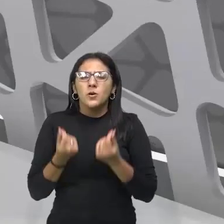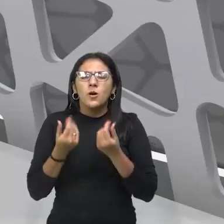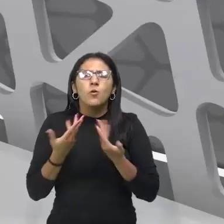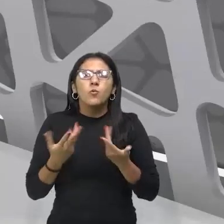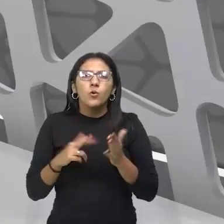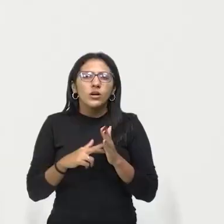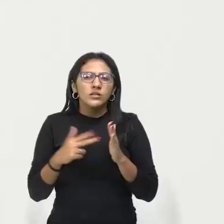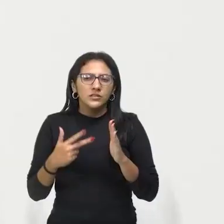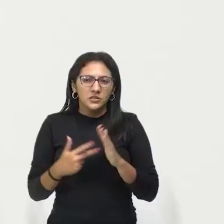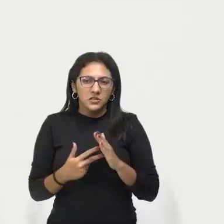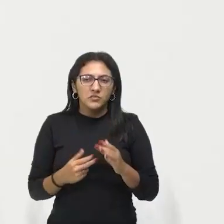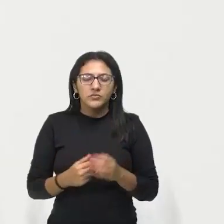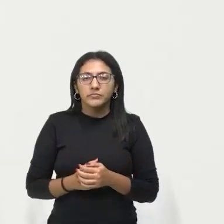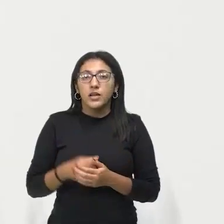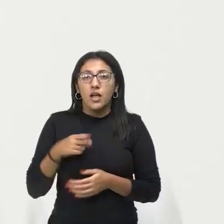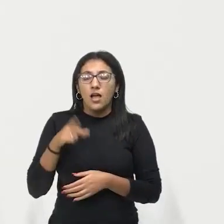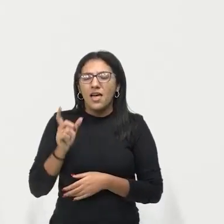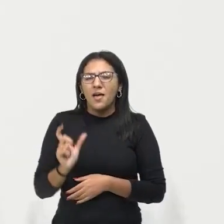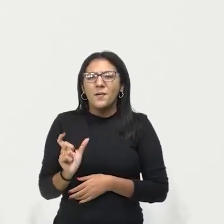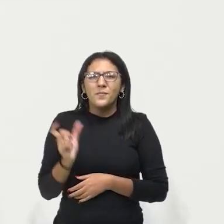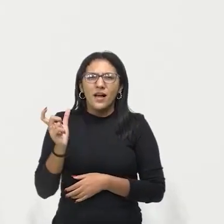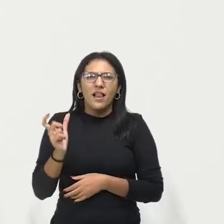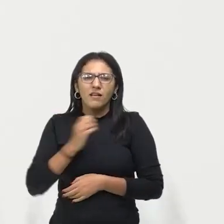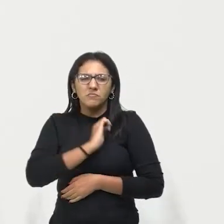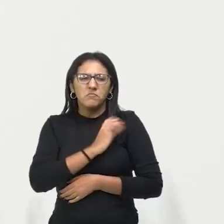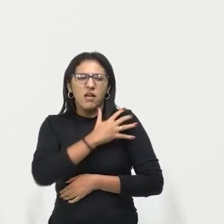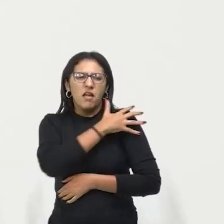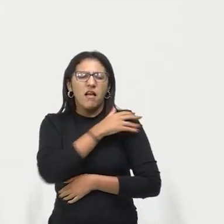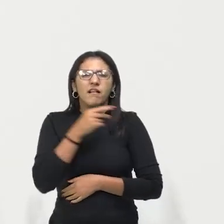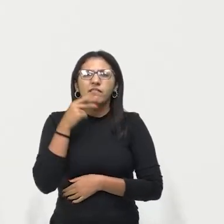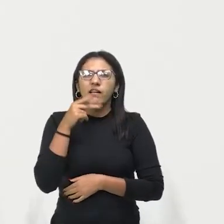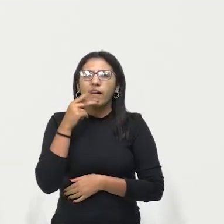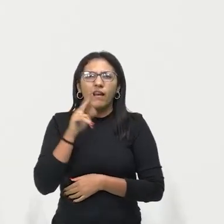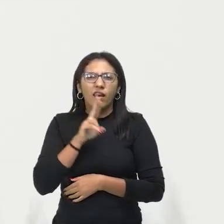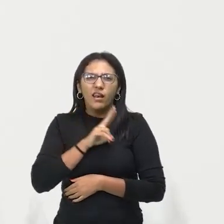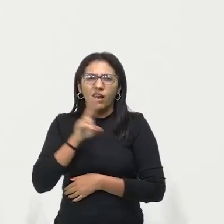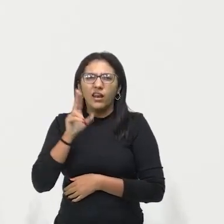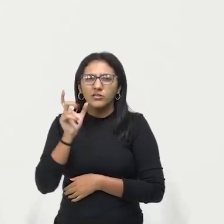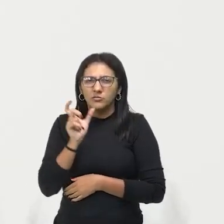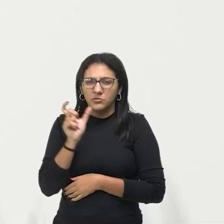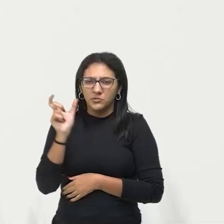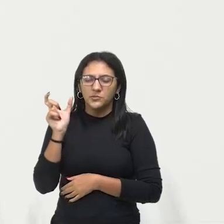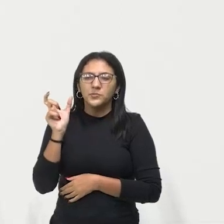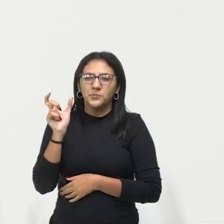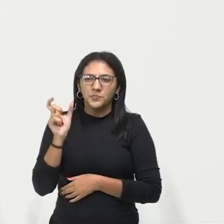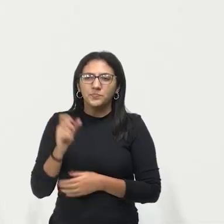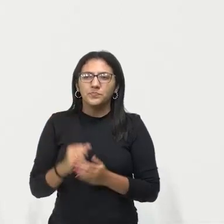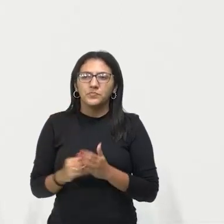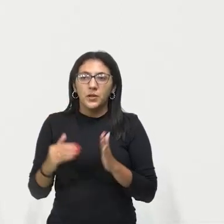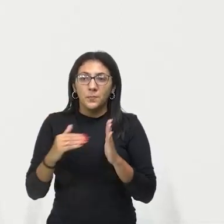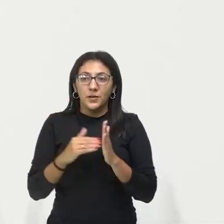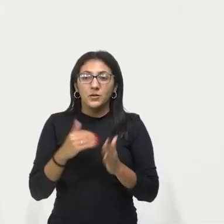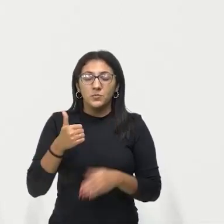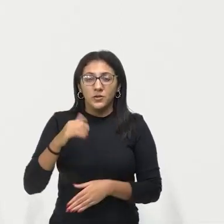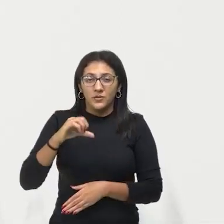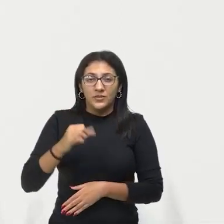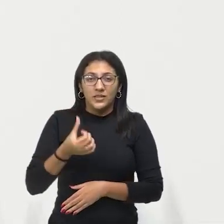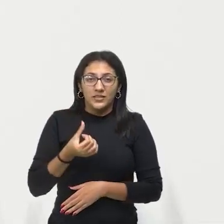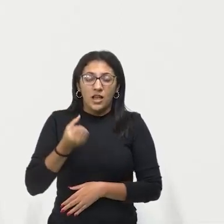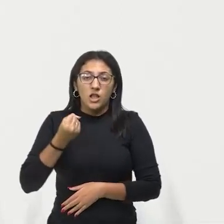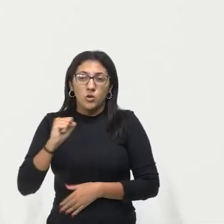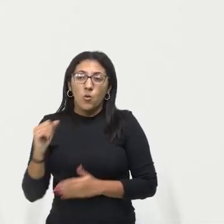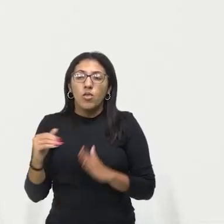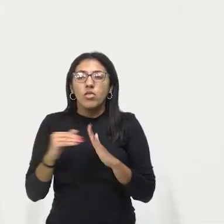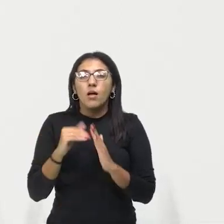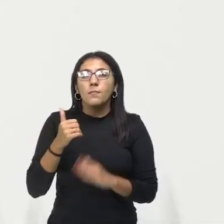econômico. Acompanha com a gente. Era o argumento em que os militares usavam na época, o milagre econômico. Né? De 68 a